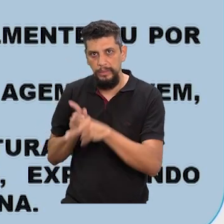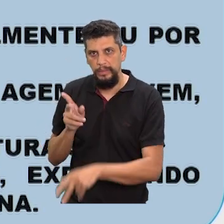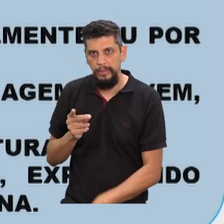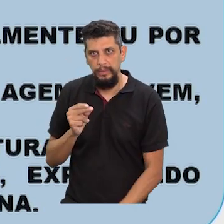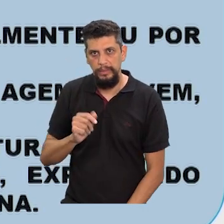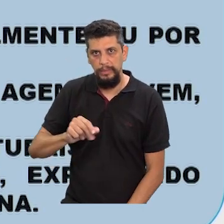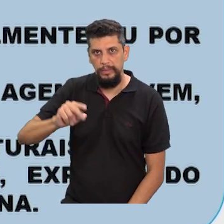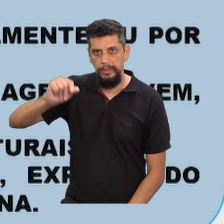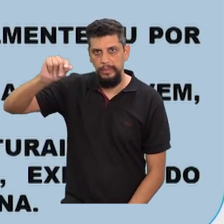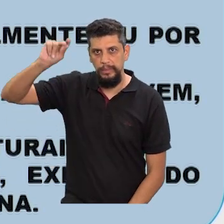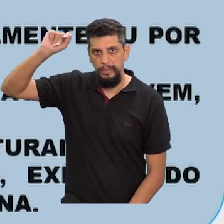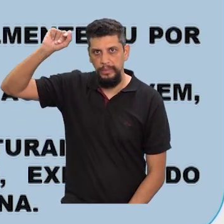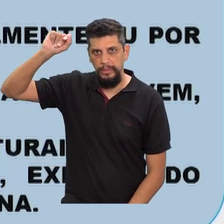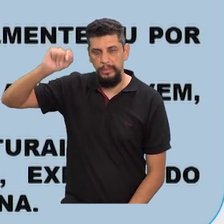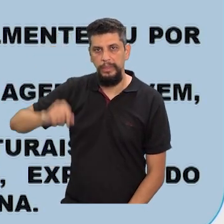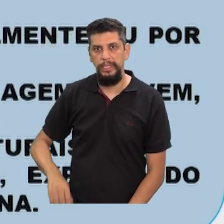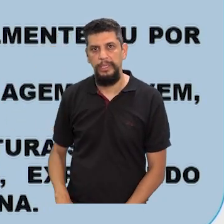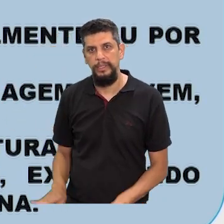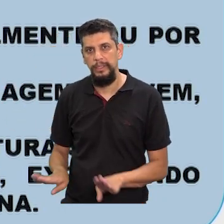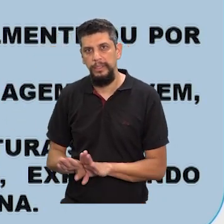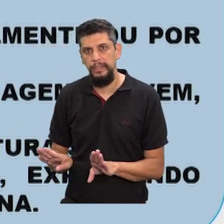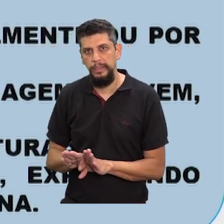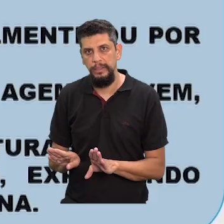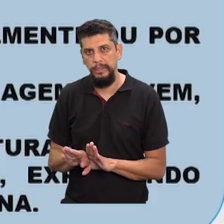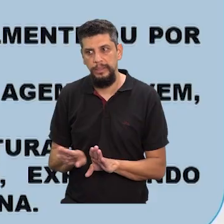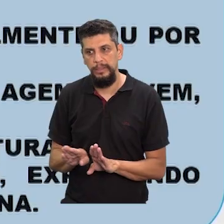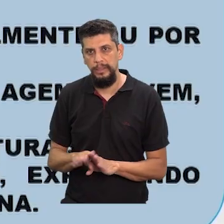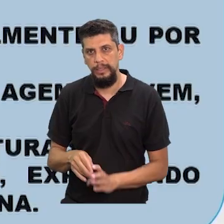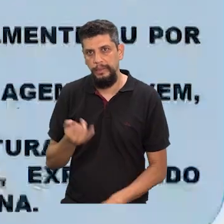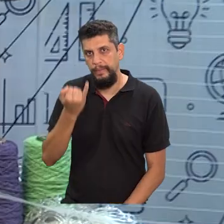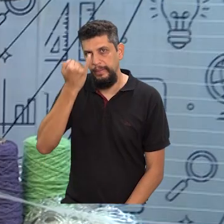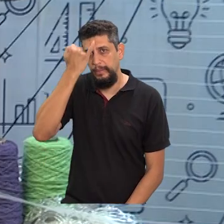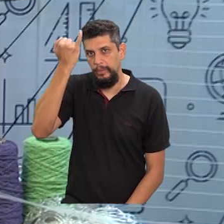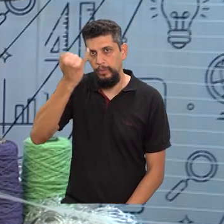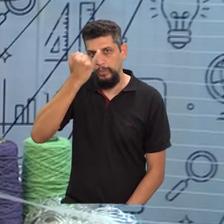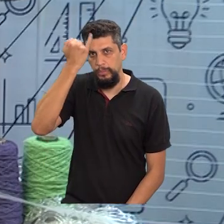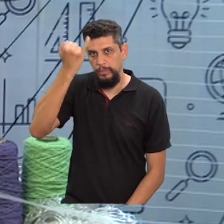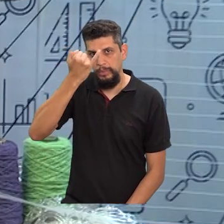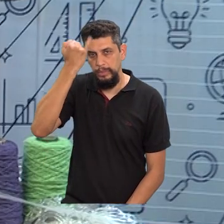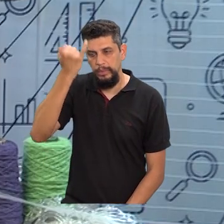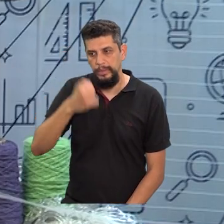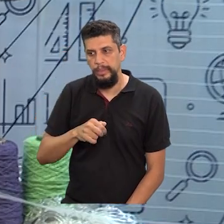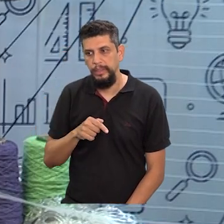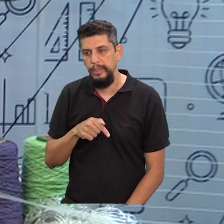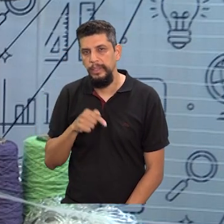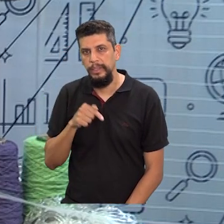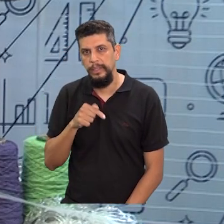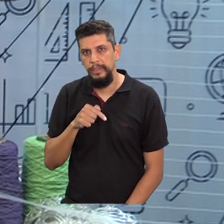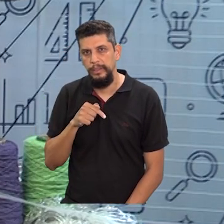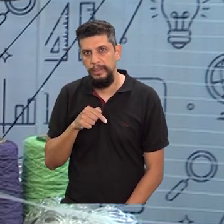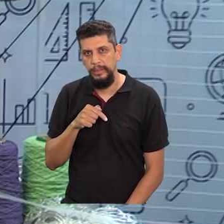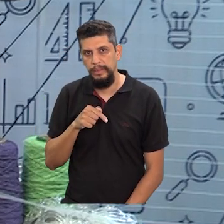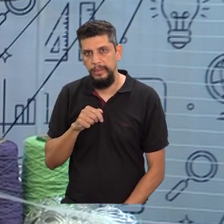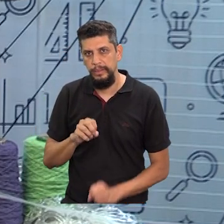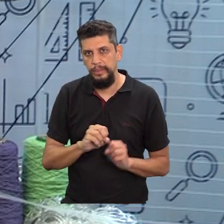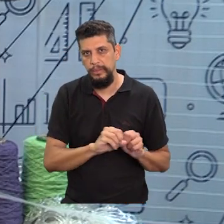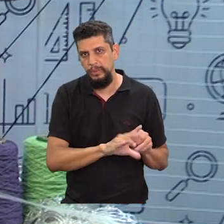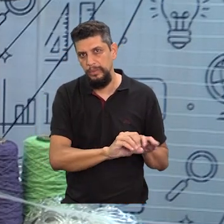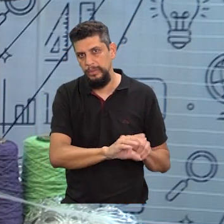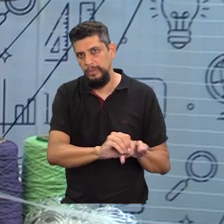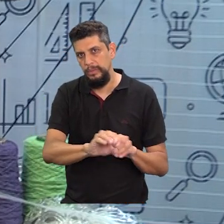antigos, exploram essas temáticas universais e expõem a ideia ou uma doutrina, ou seja, tem a ideia